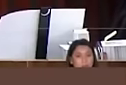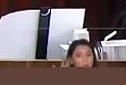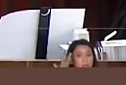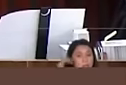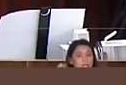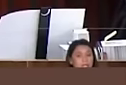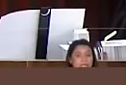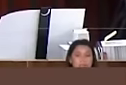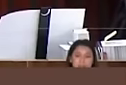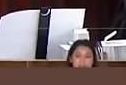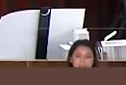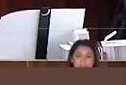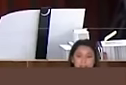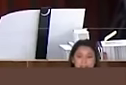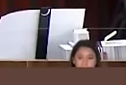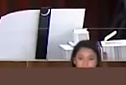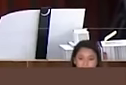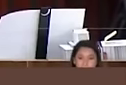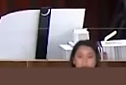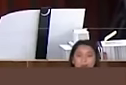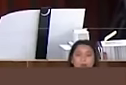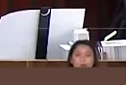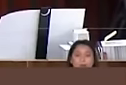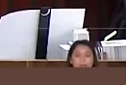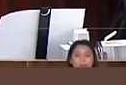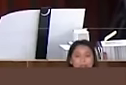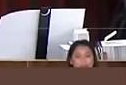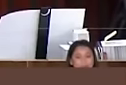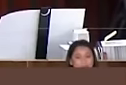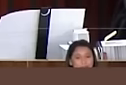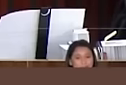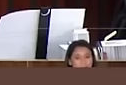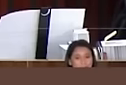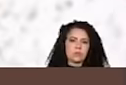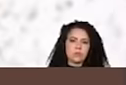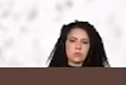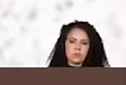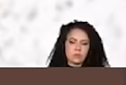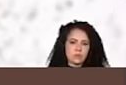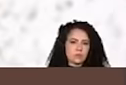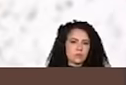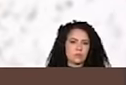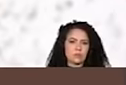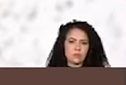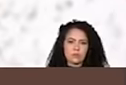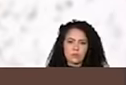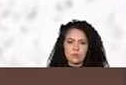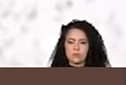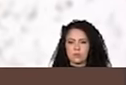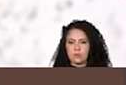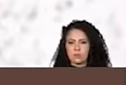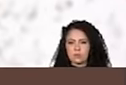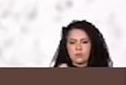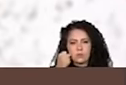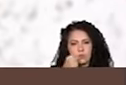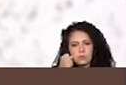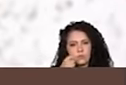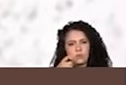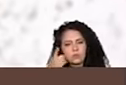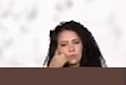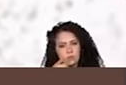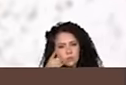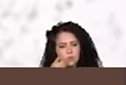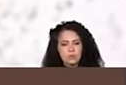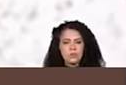integral participação teve contrariedade em um processo sigiloso ao qual a folha teve acesso a pgr